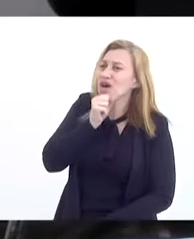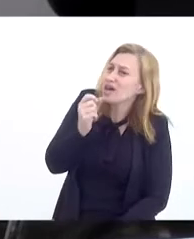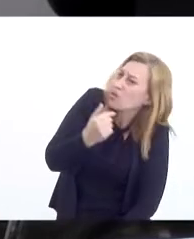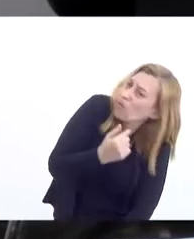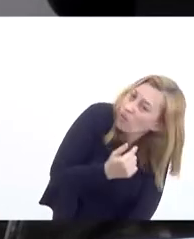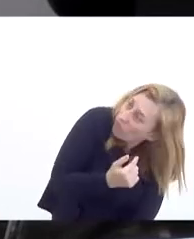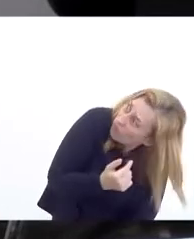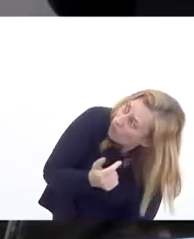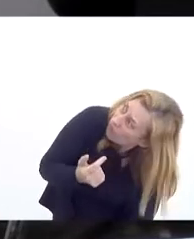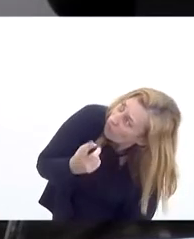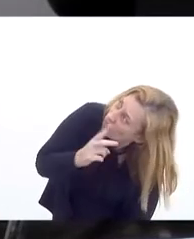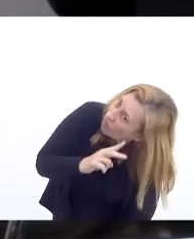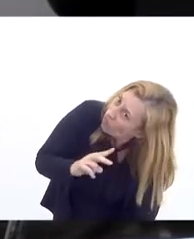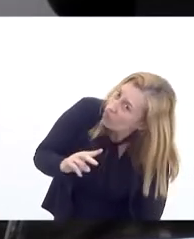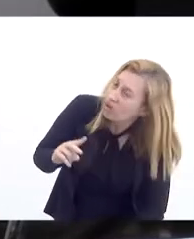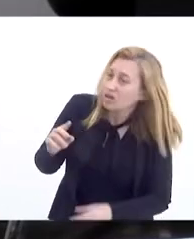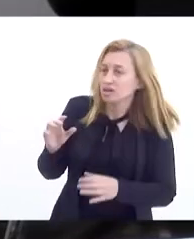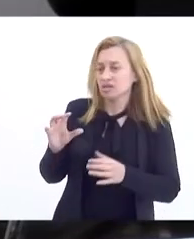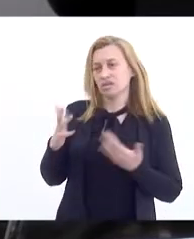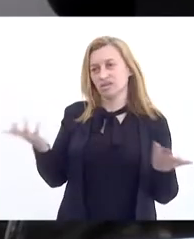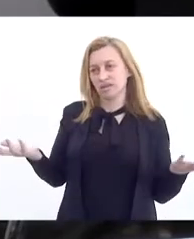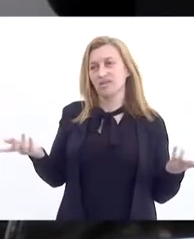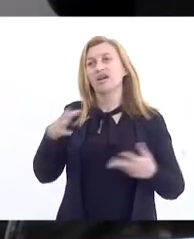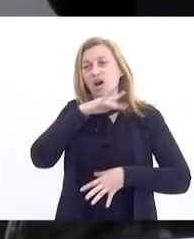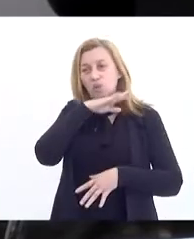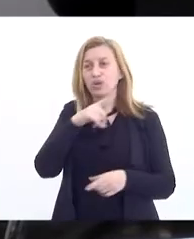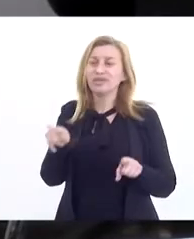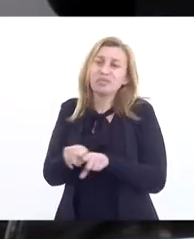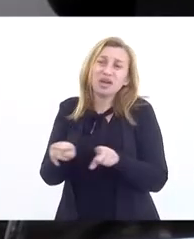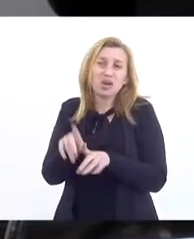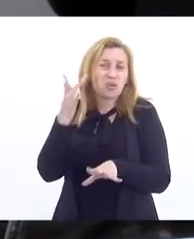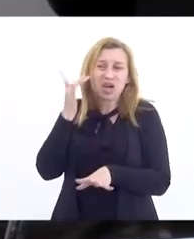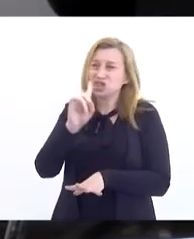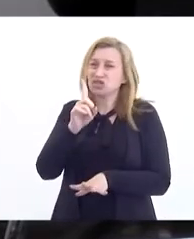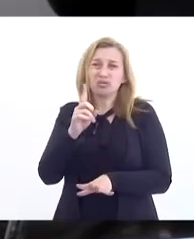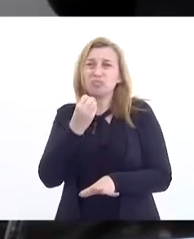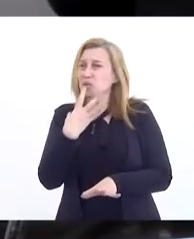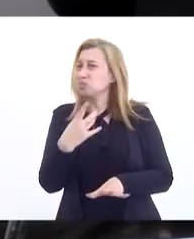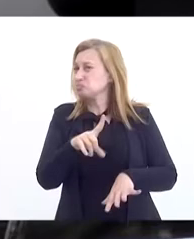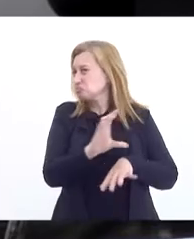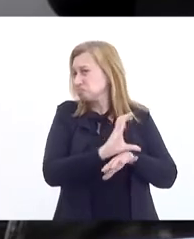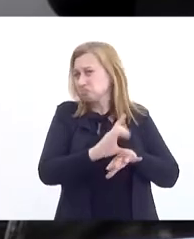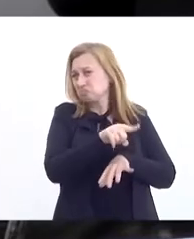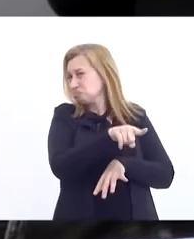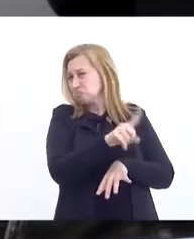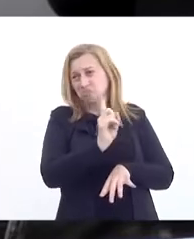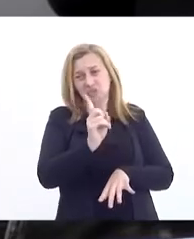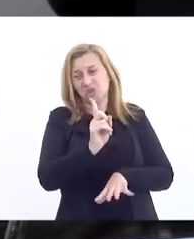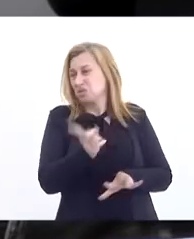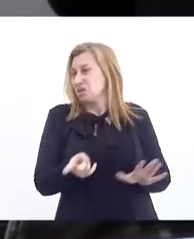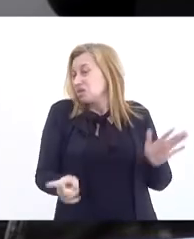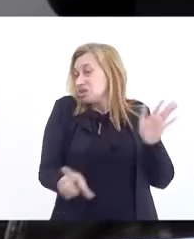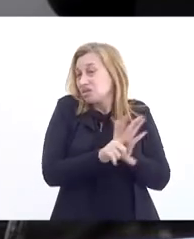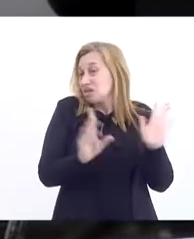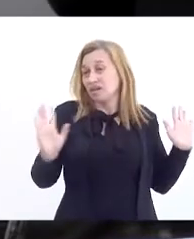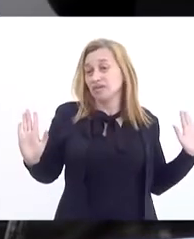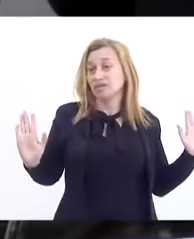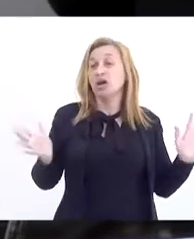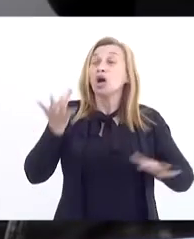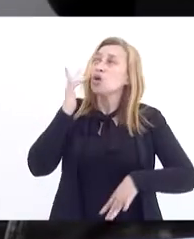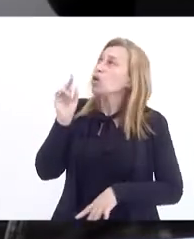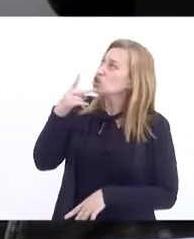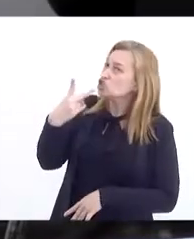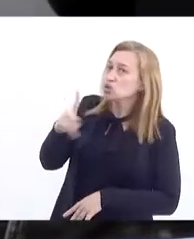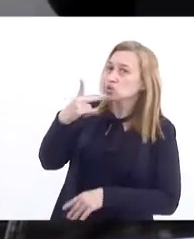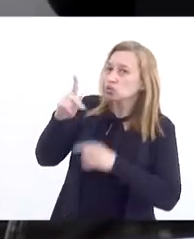ela não me parece verdadeira. Presidente. Não me parece verdadeira. Porque a sua linha